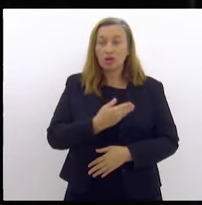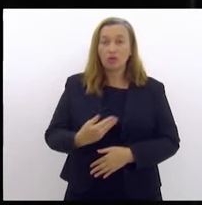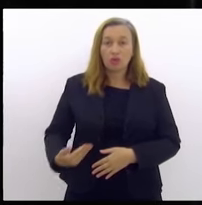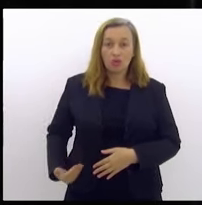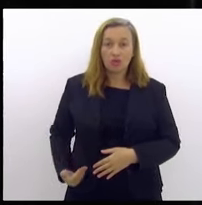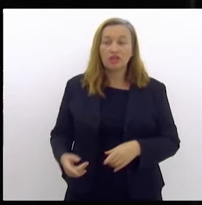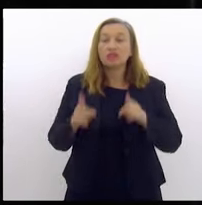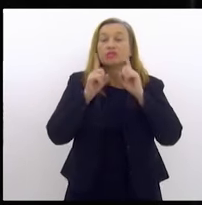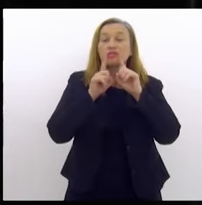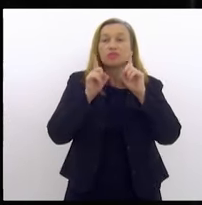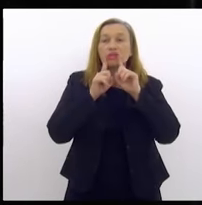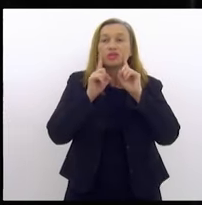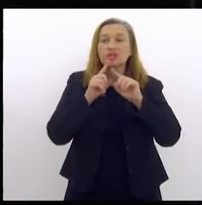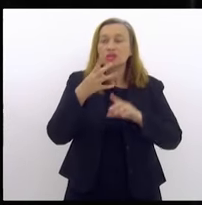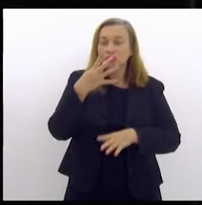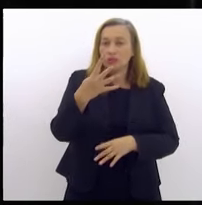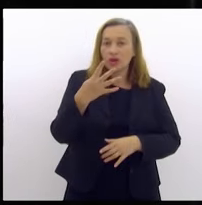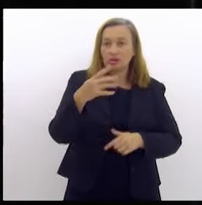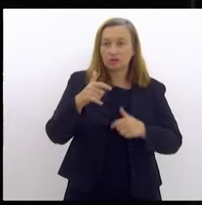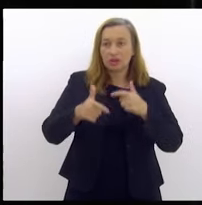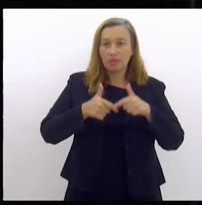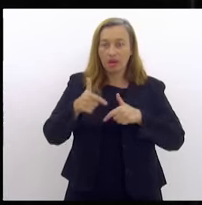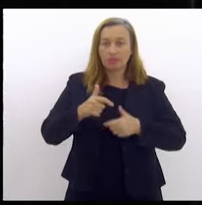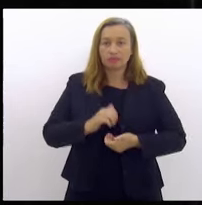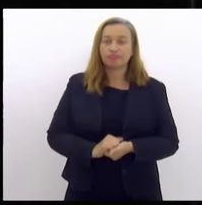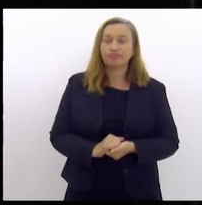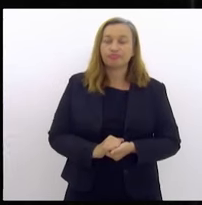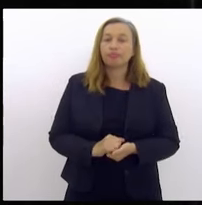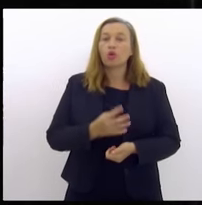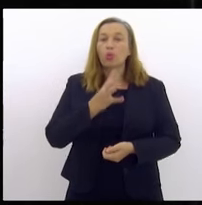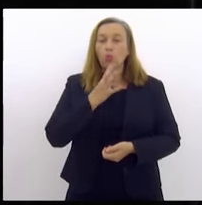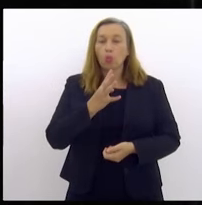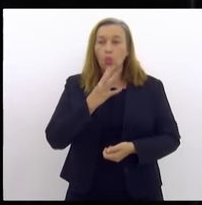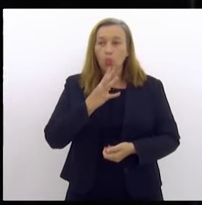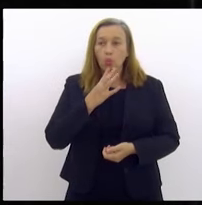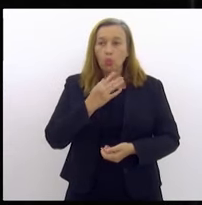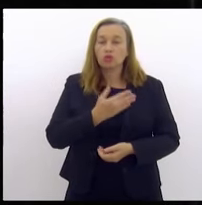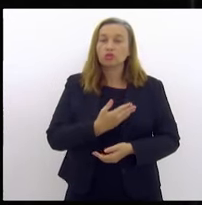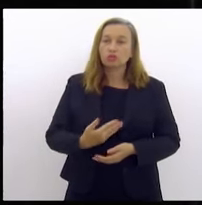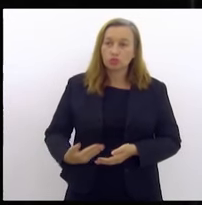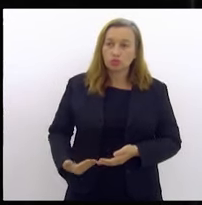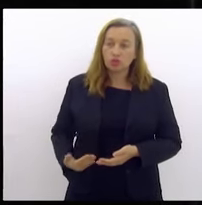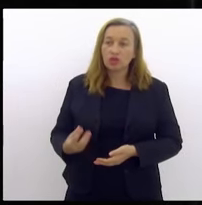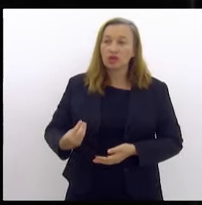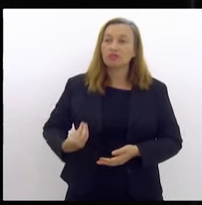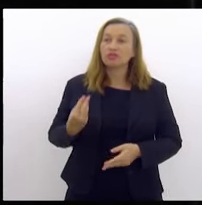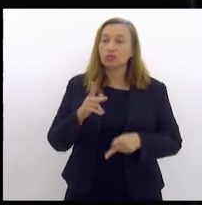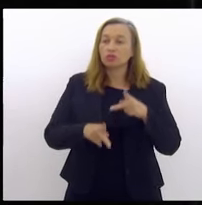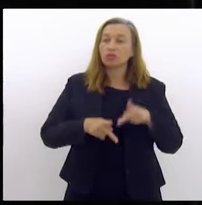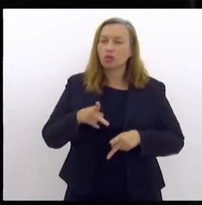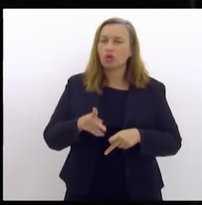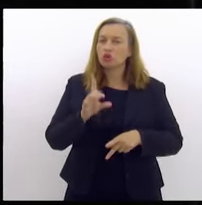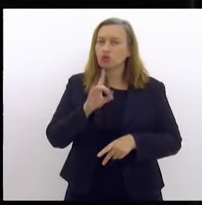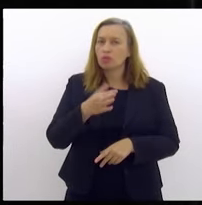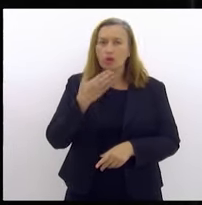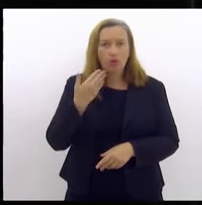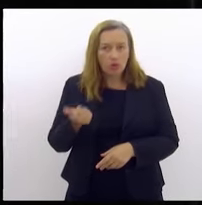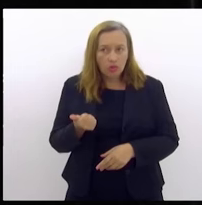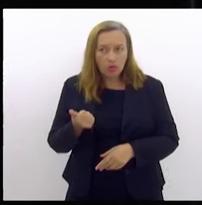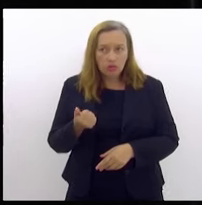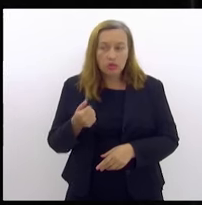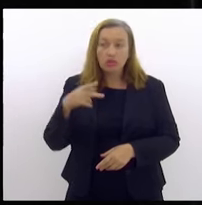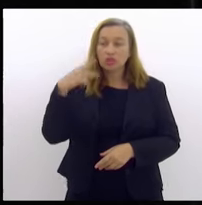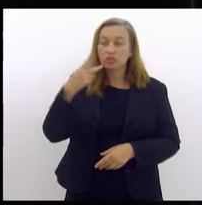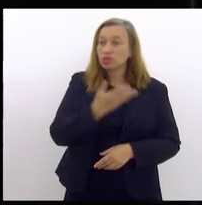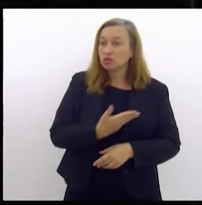Maricá há 4 mandatos. E é de conhecimento público que a vida do povo só melhorou. As